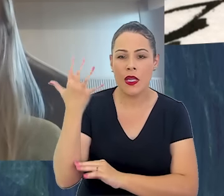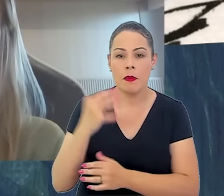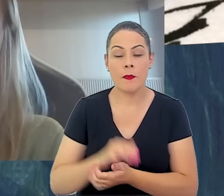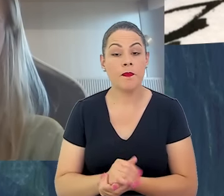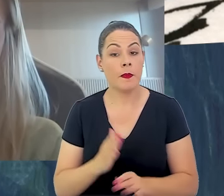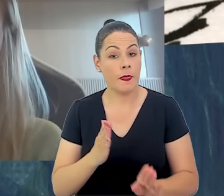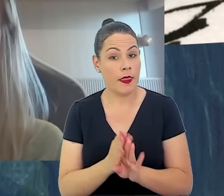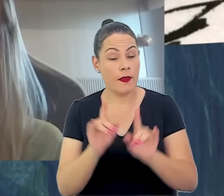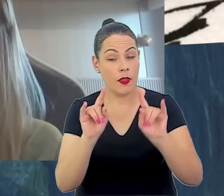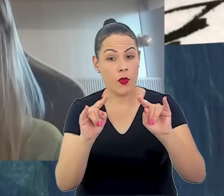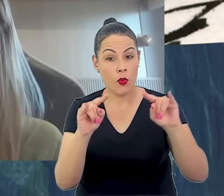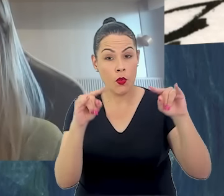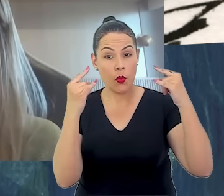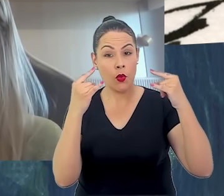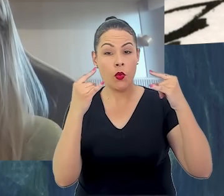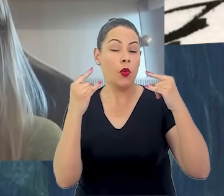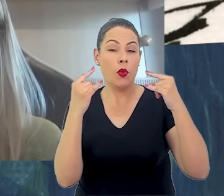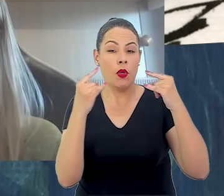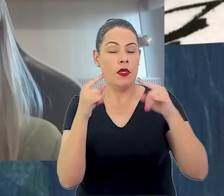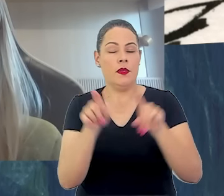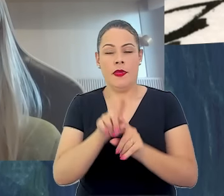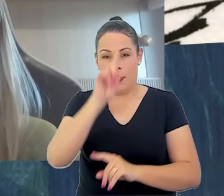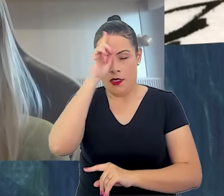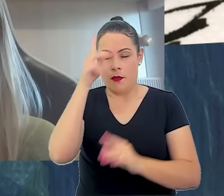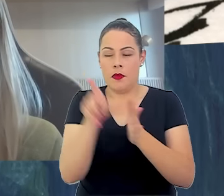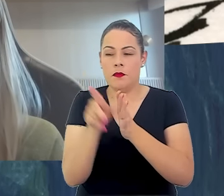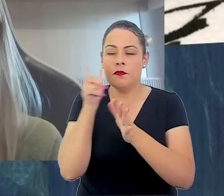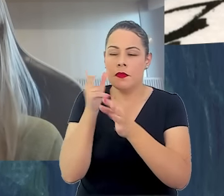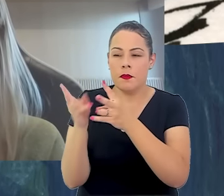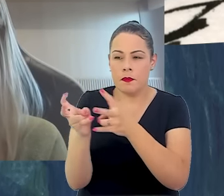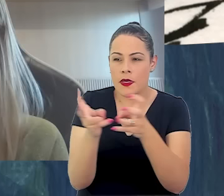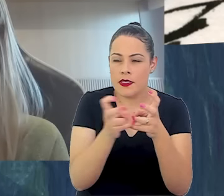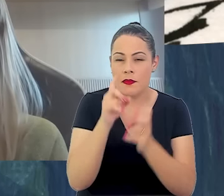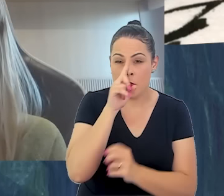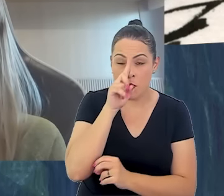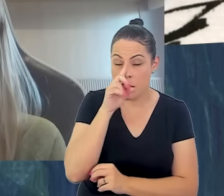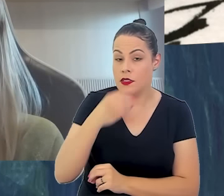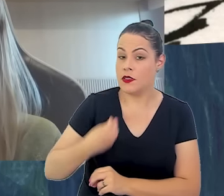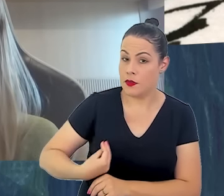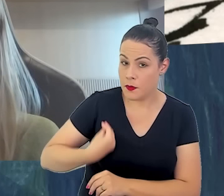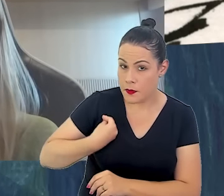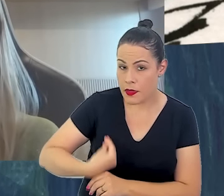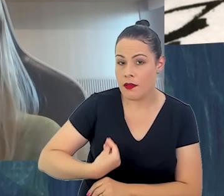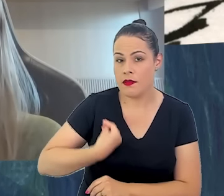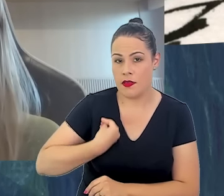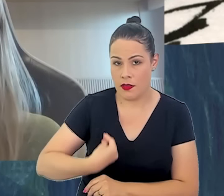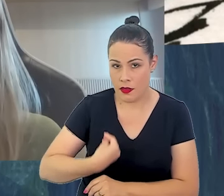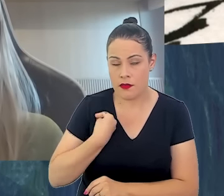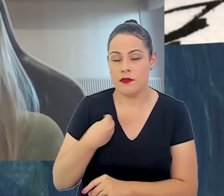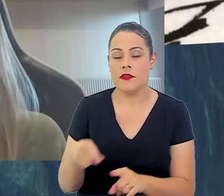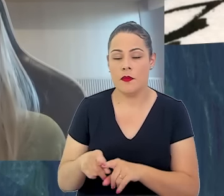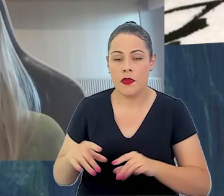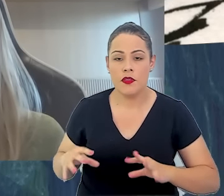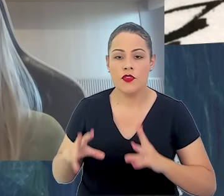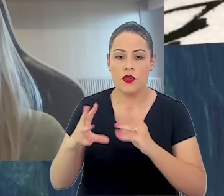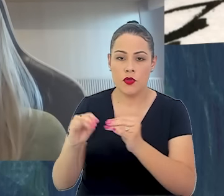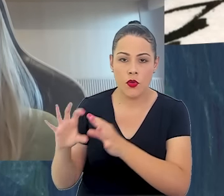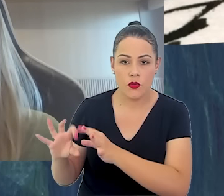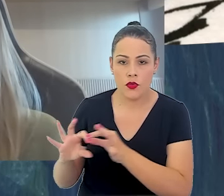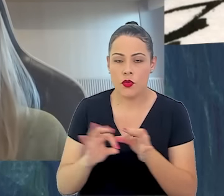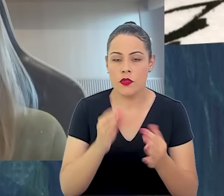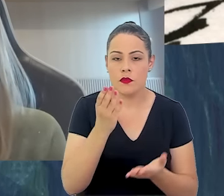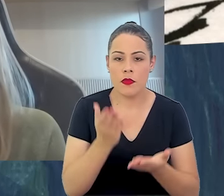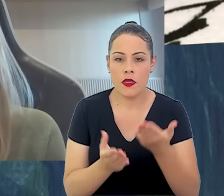climáticas. Então, era um alerta, era uma ideia de identificar que esses riscos estão presentes nos balanços